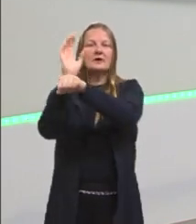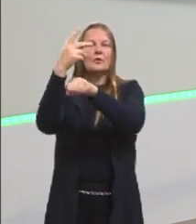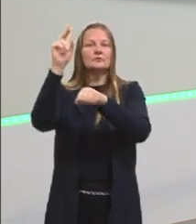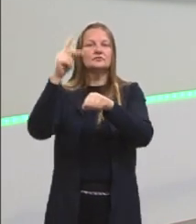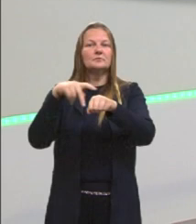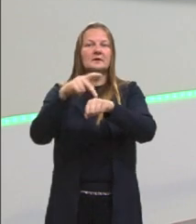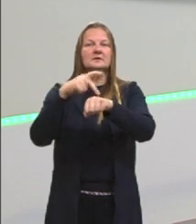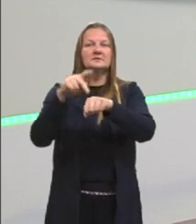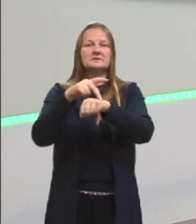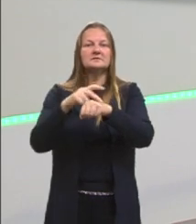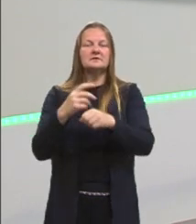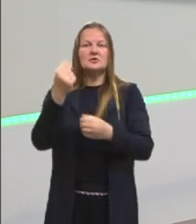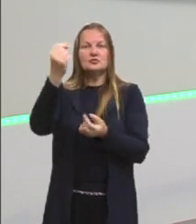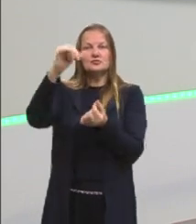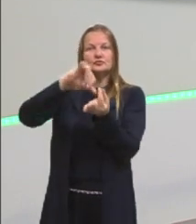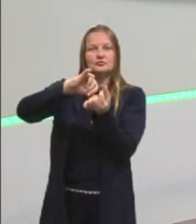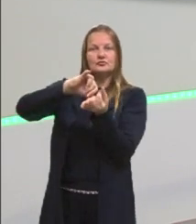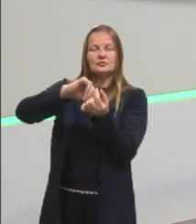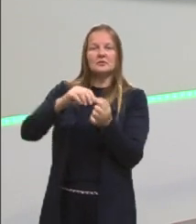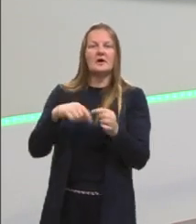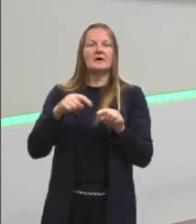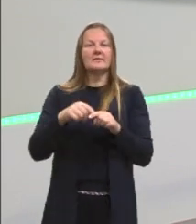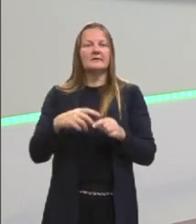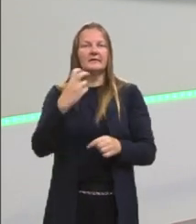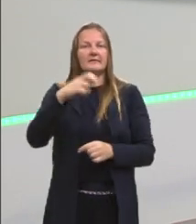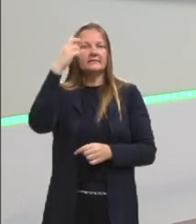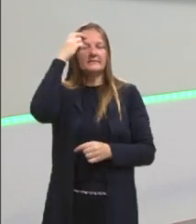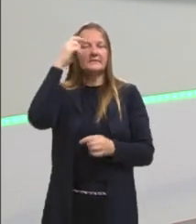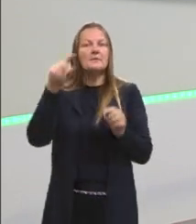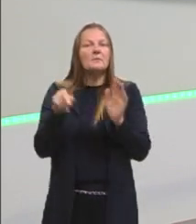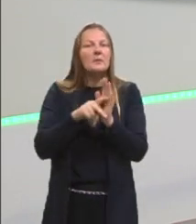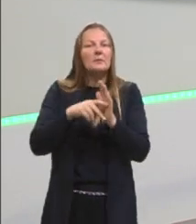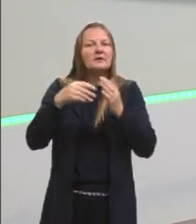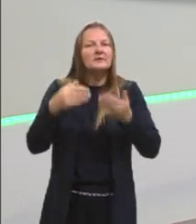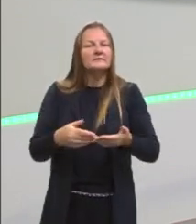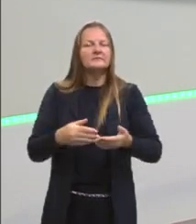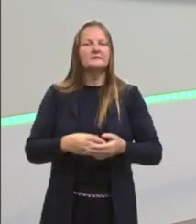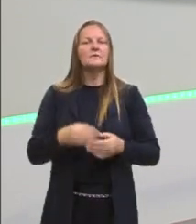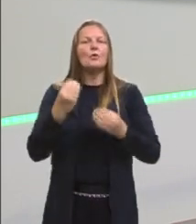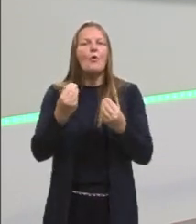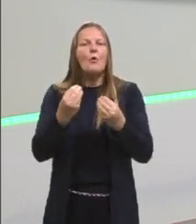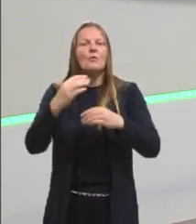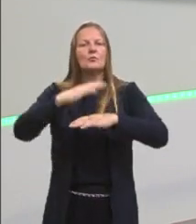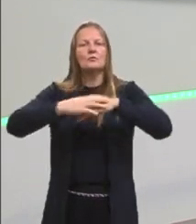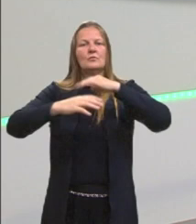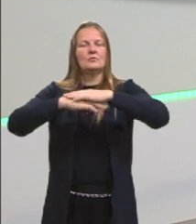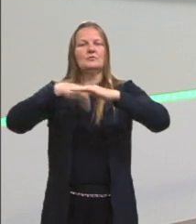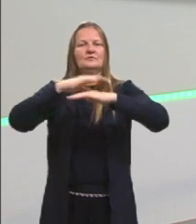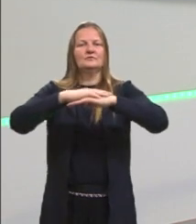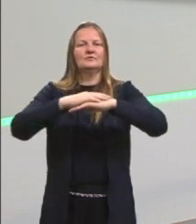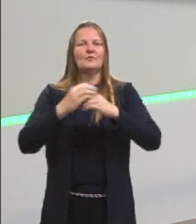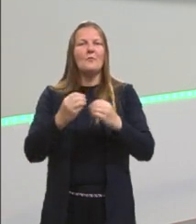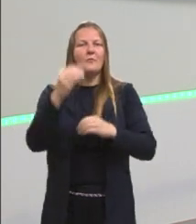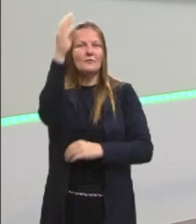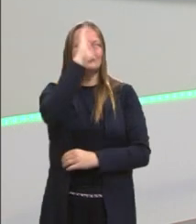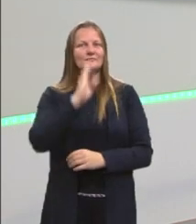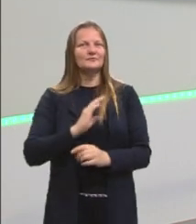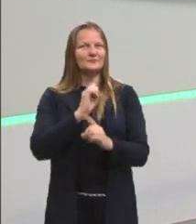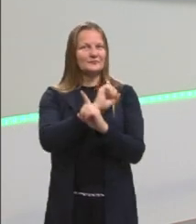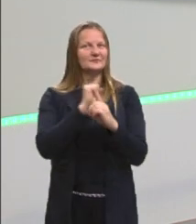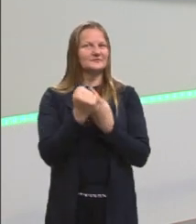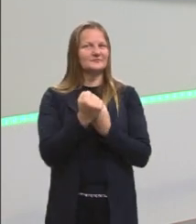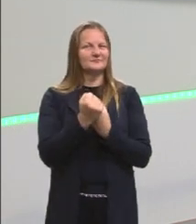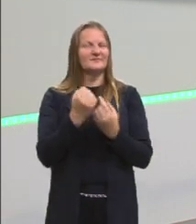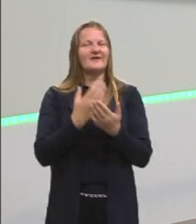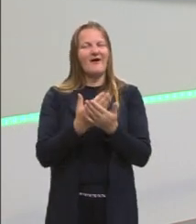colocarmos Mais Capital cultural nas nossas Produções né então como se construiu como ocorreu a construção capacidade